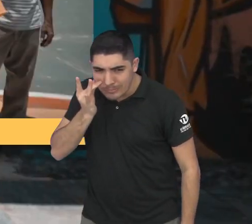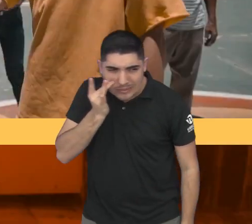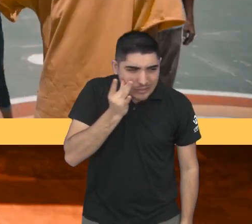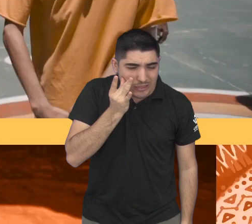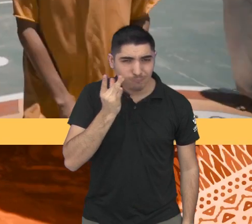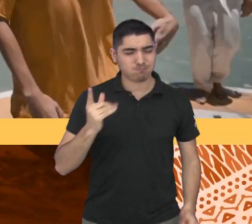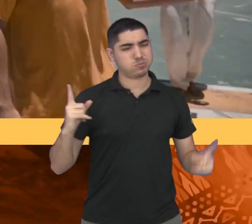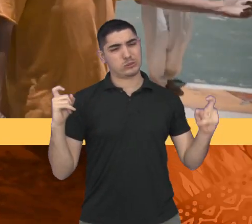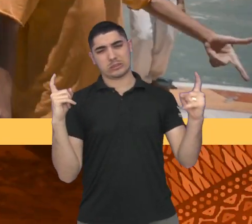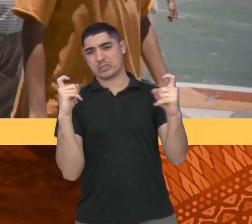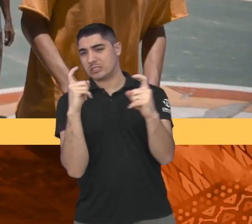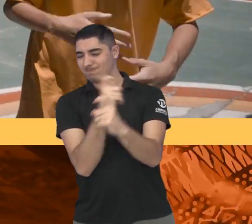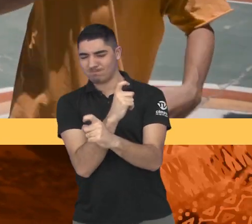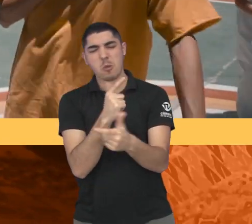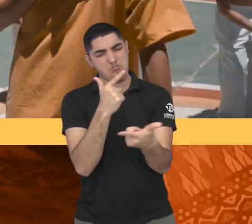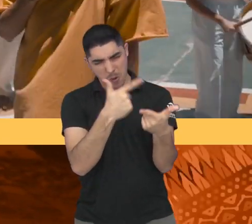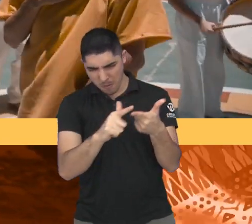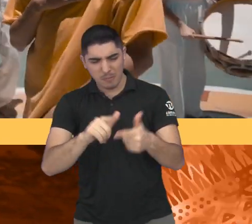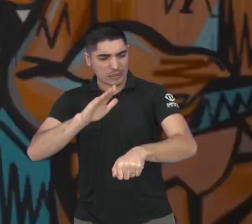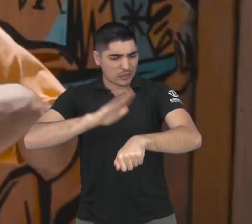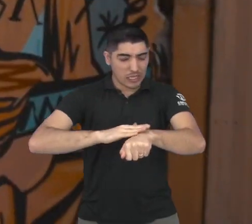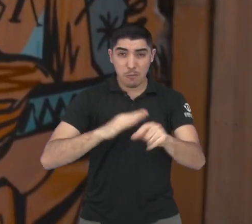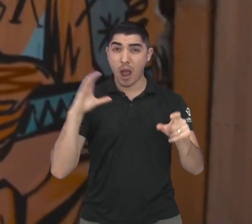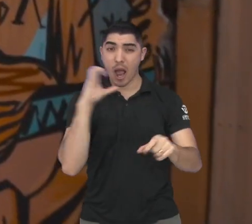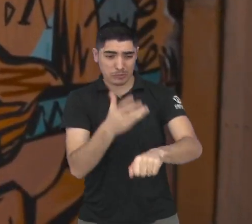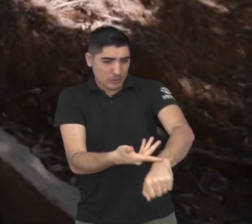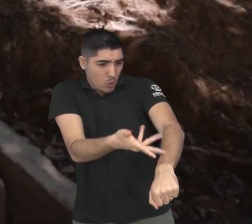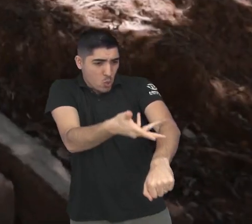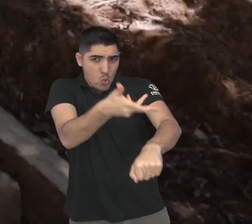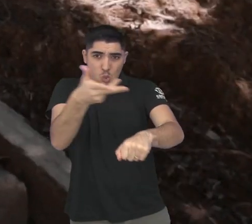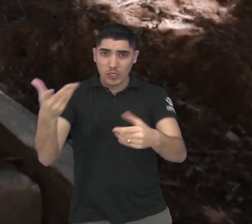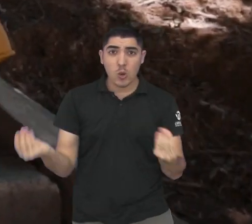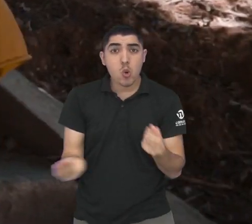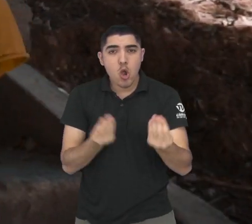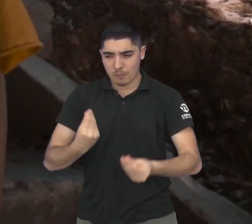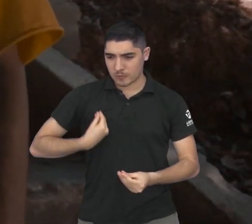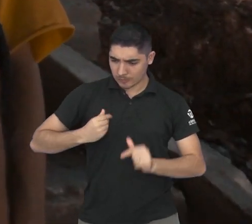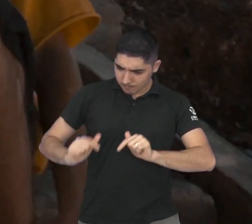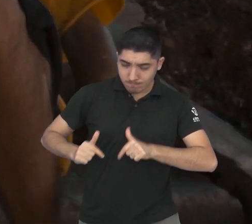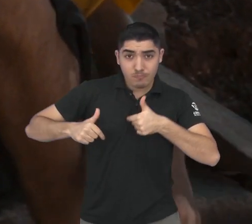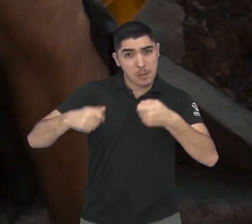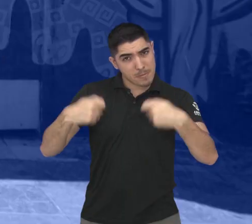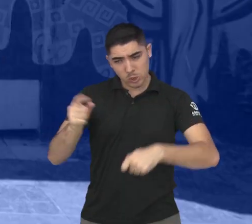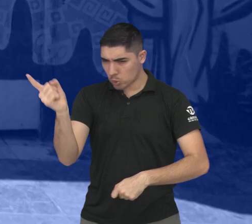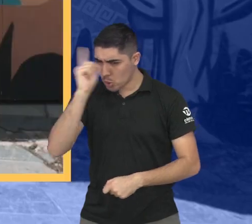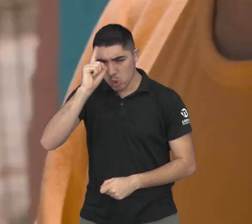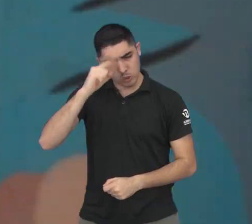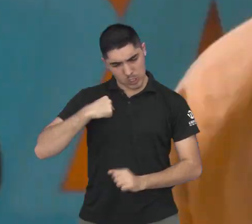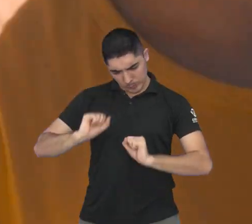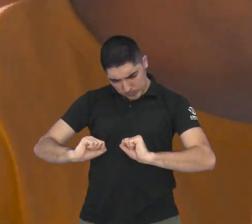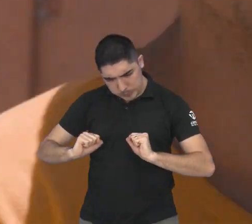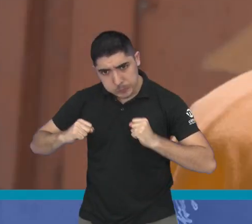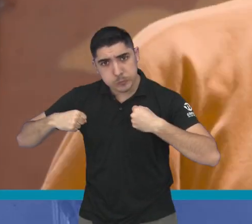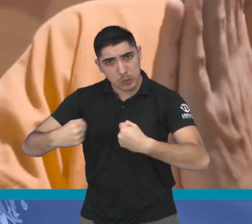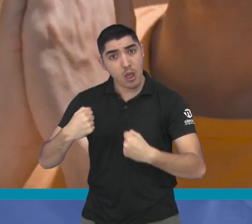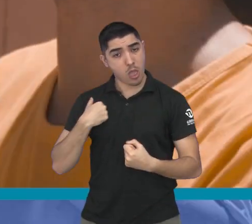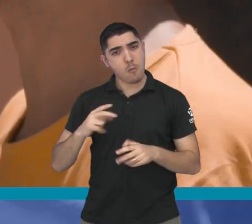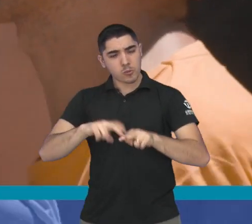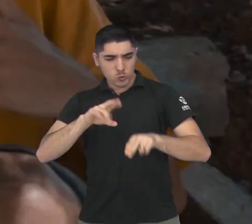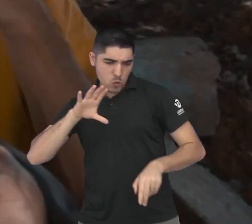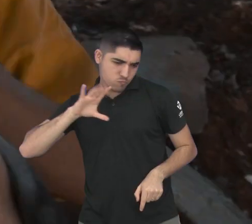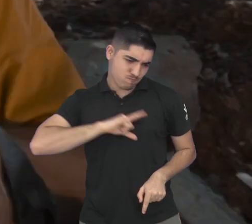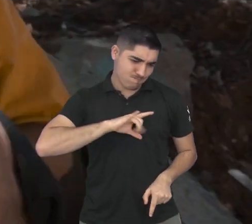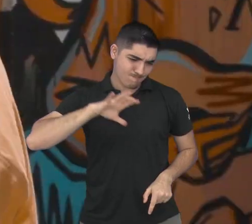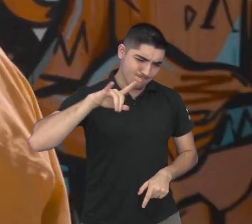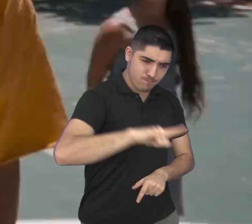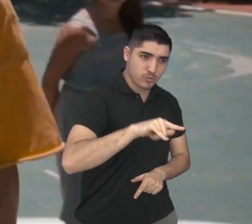tempo atropela. E que alguns laços fazem se perder na fita toda. E que da corda seria fazer minha forca. Quando nasci pra música, resalva